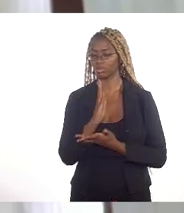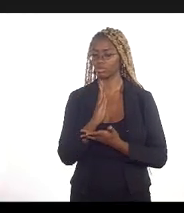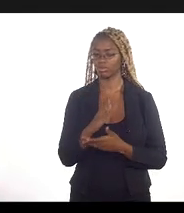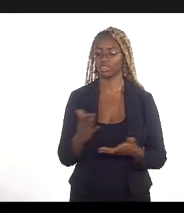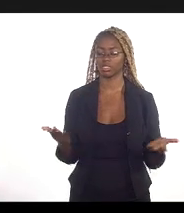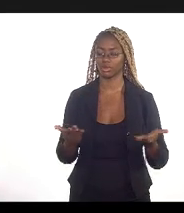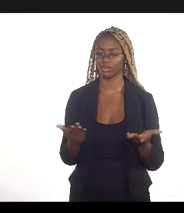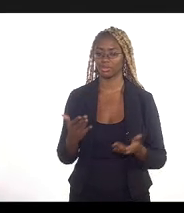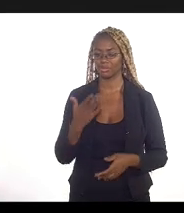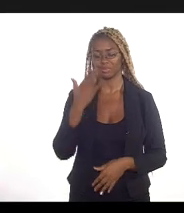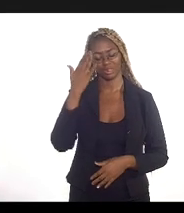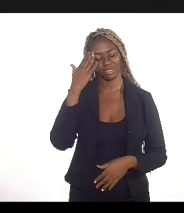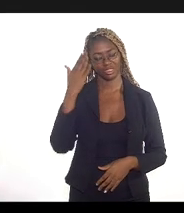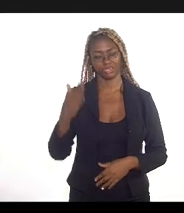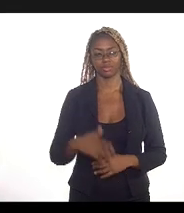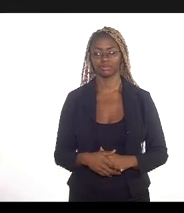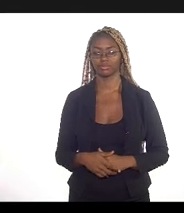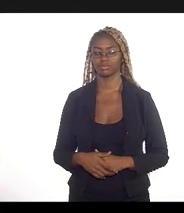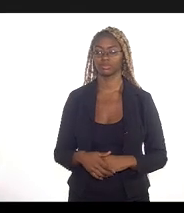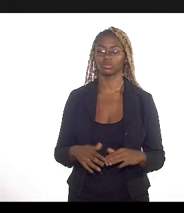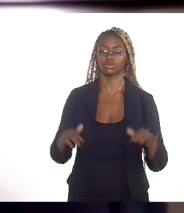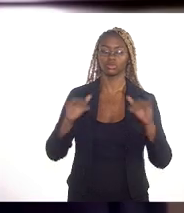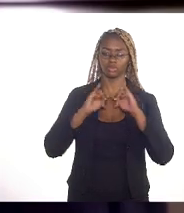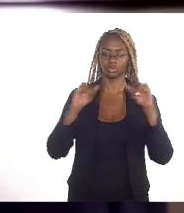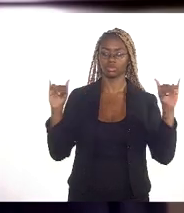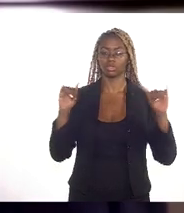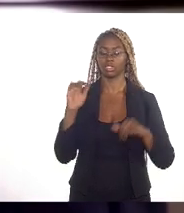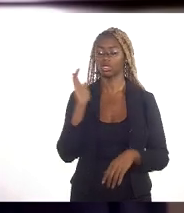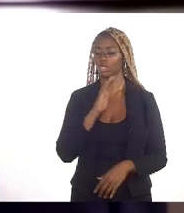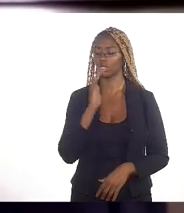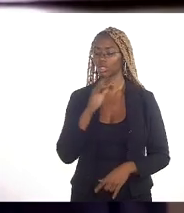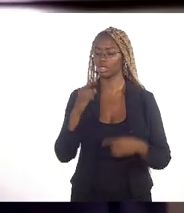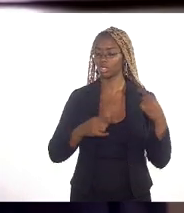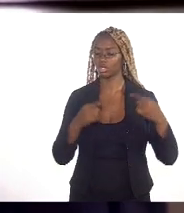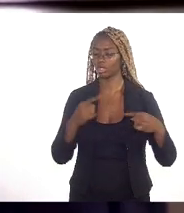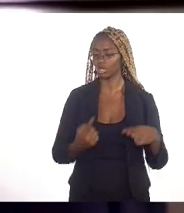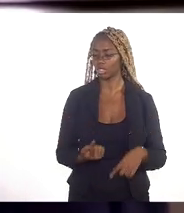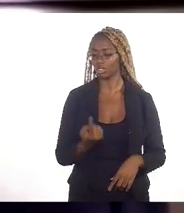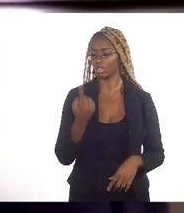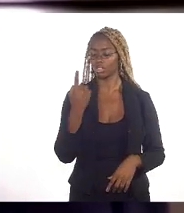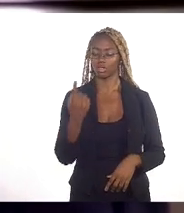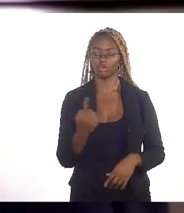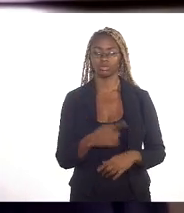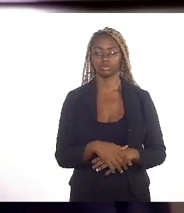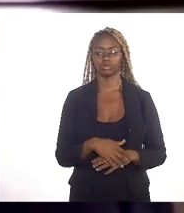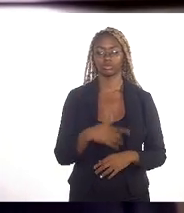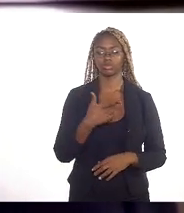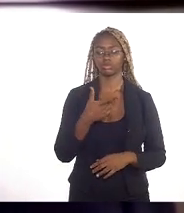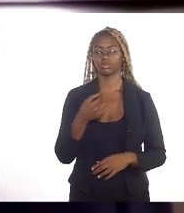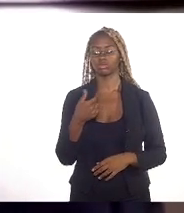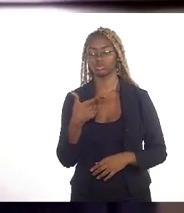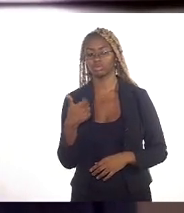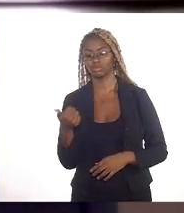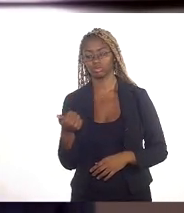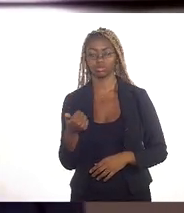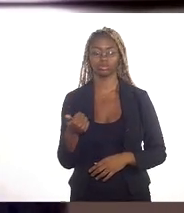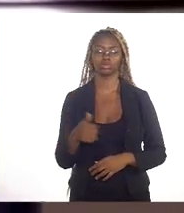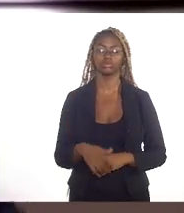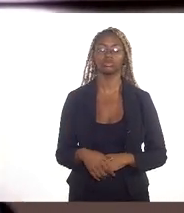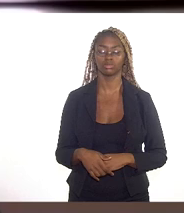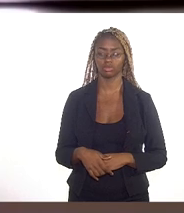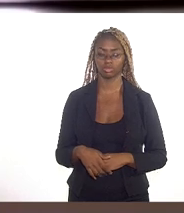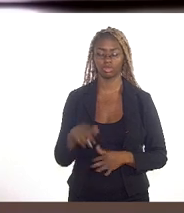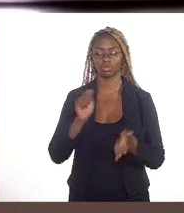Obrigada, presidente. Anuncio, em regime de urgência e discussão única, projeto de lei 3825 de 2021, de autoria dos deputados